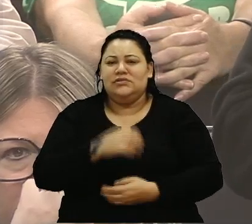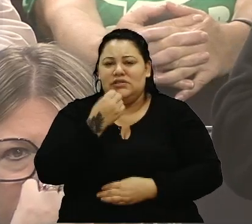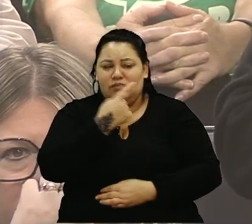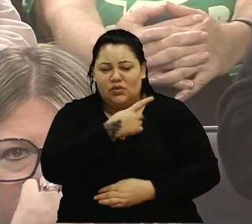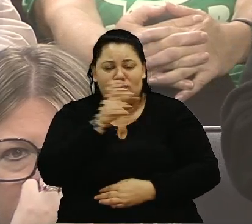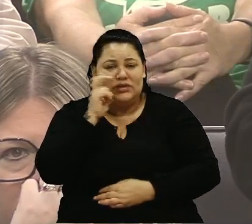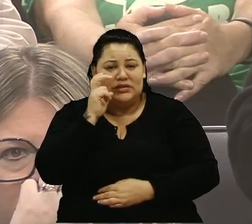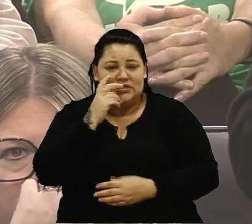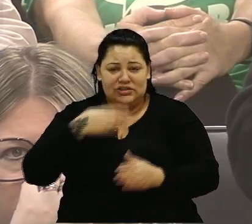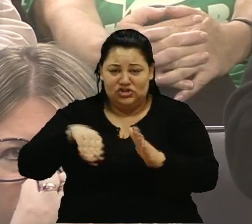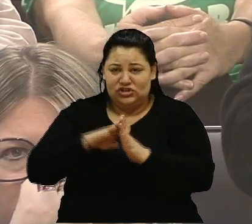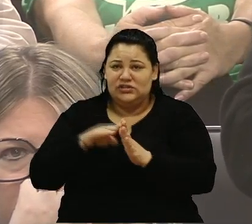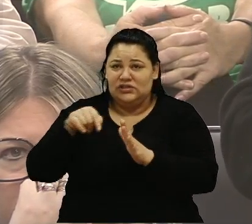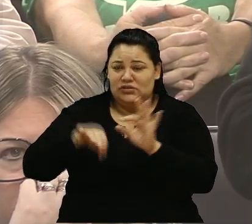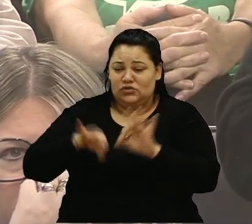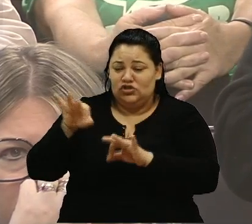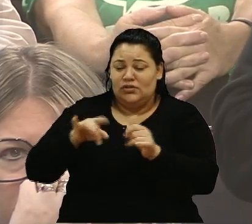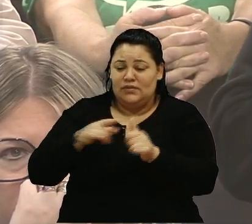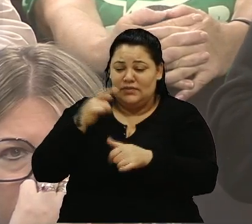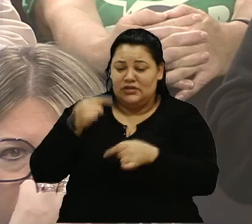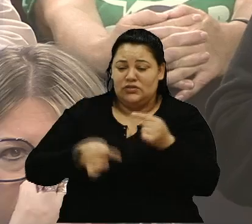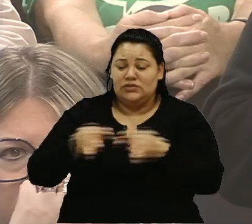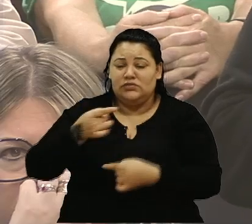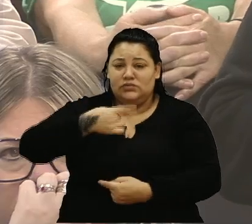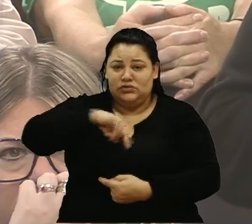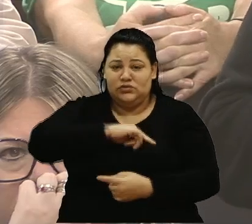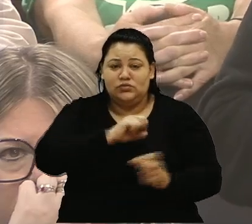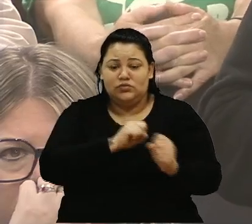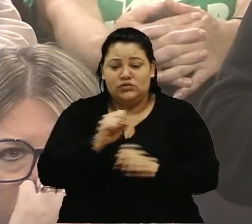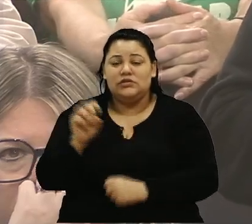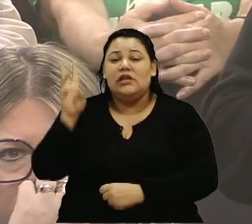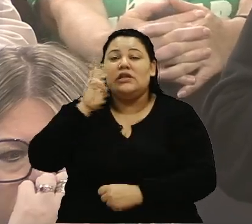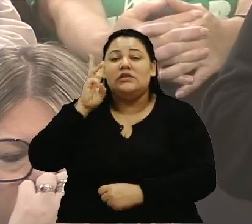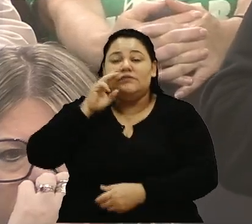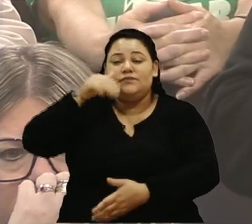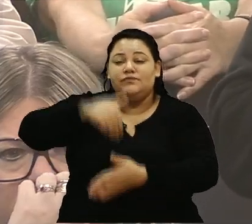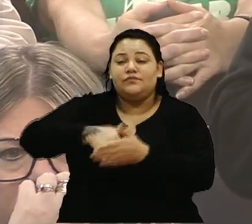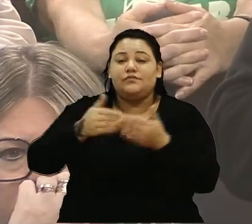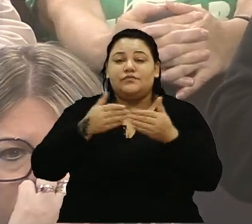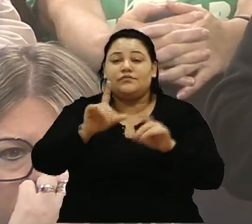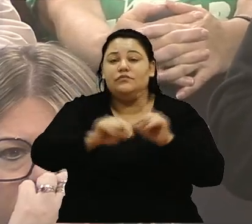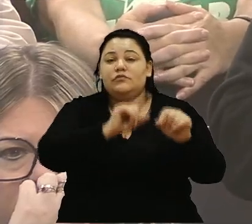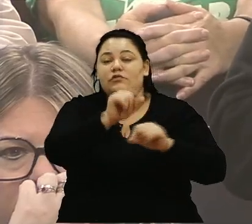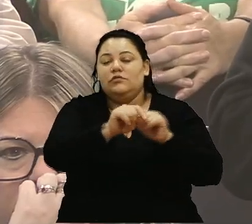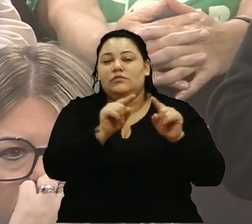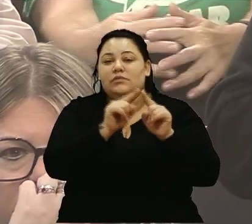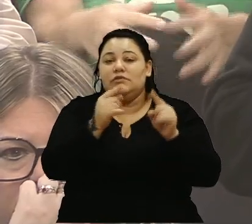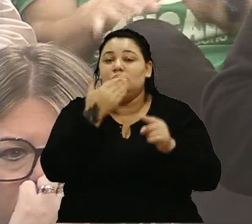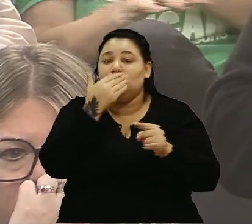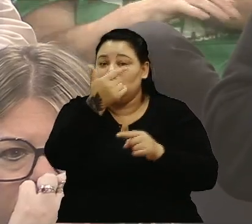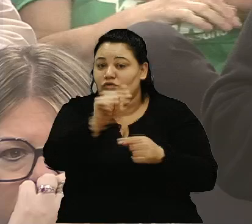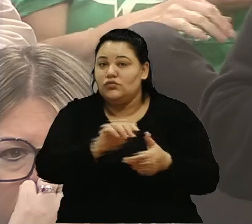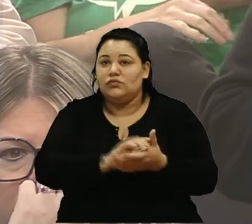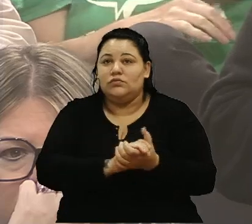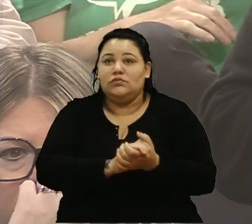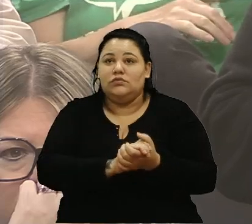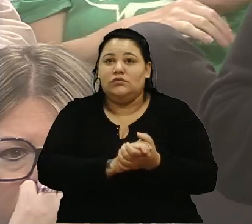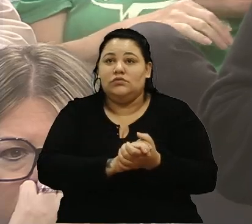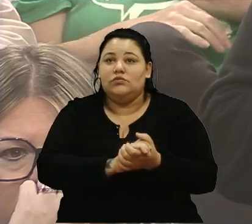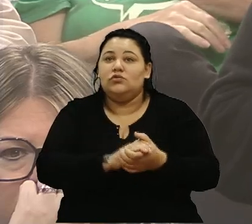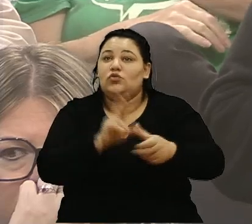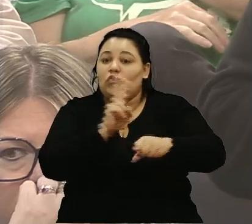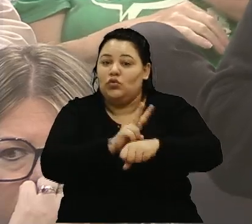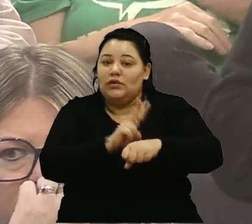vem esse projeto em primeira discussão e que nós possamos, na terça-feira, votar e abrir essa seleção. Mas eu peço mais uma vez, cuidem para não